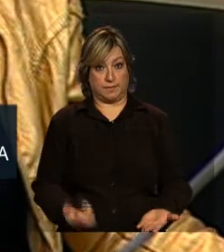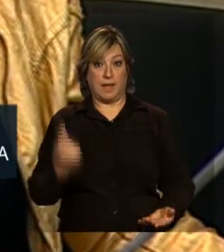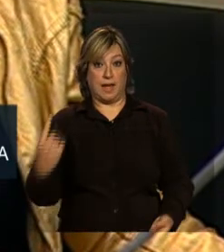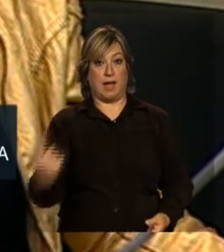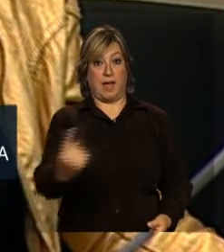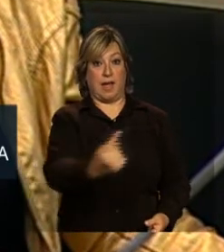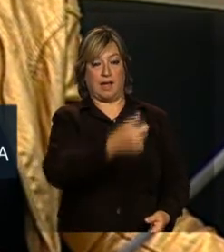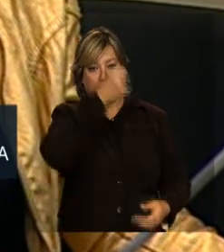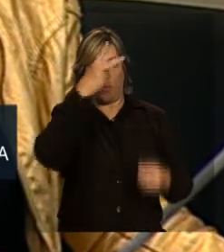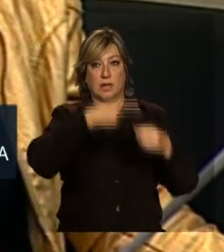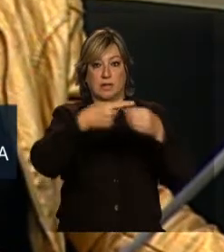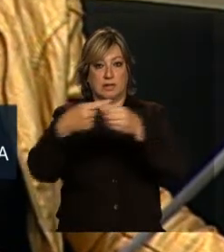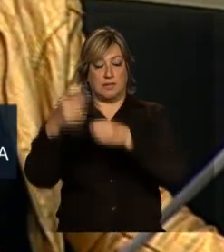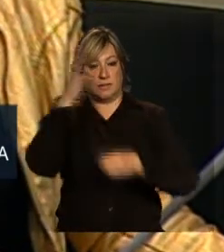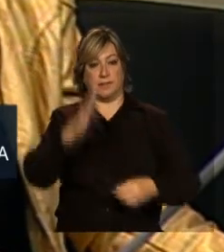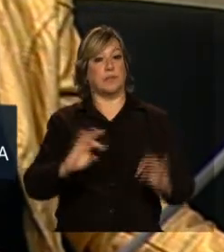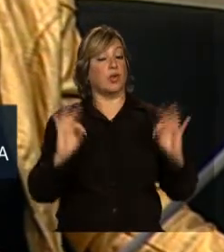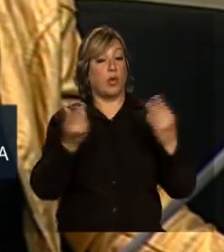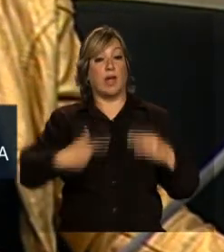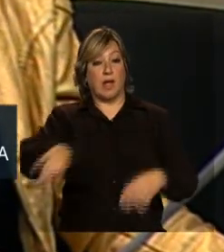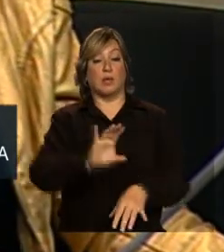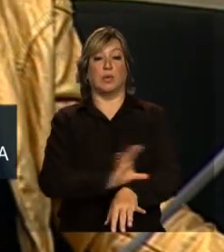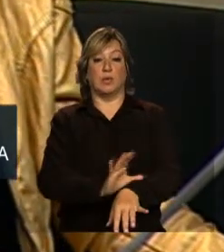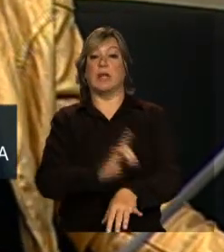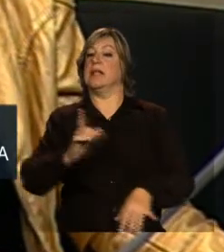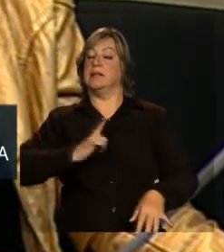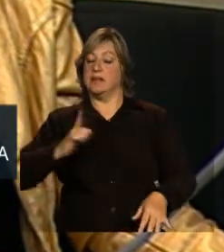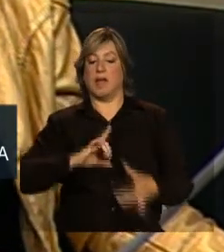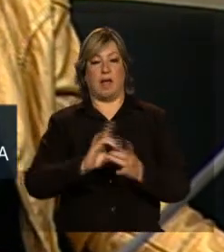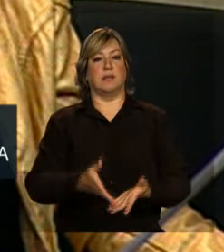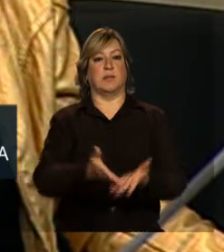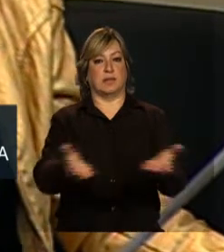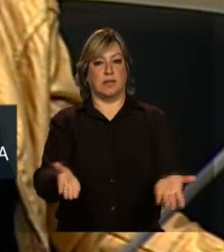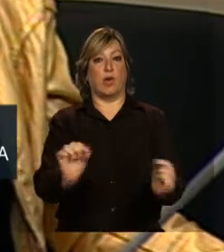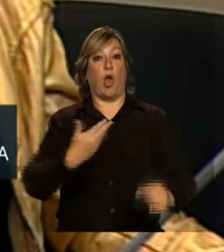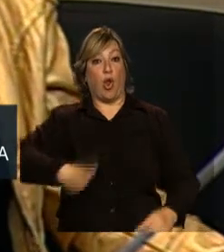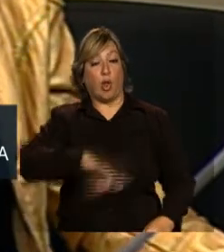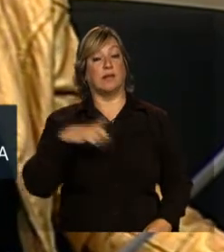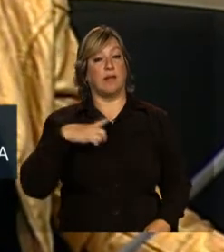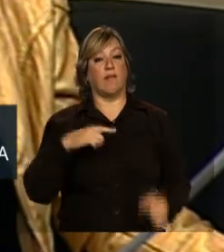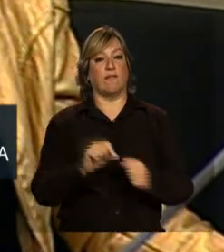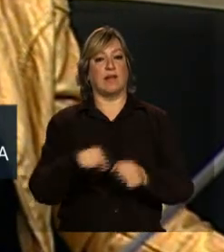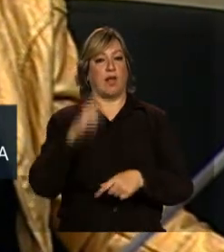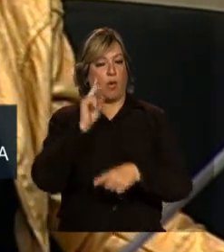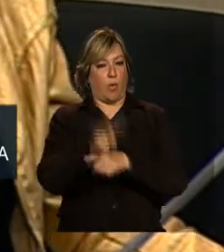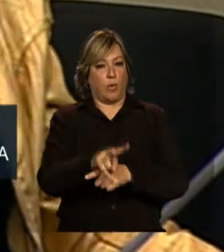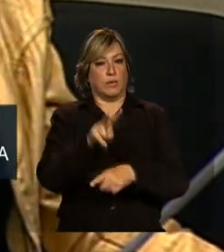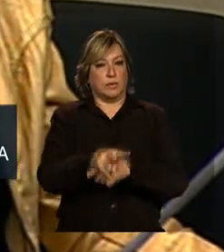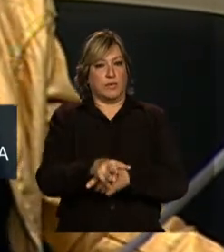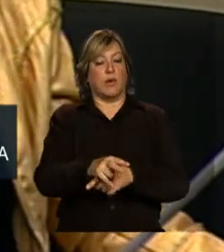cada município brasileiro, todos esses cursos estão à disposição. E nós temos feito esse